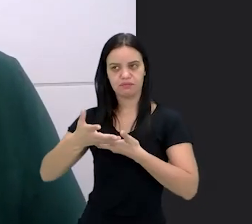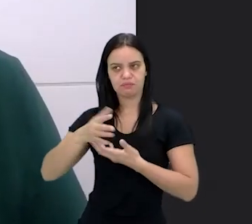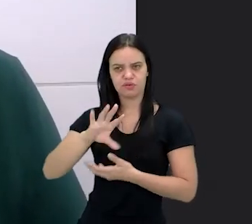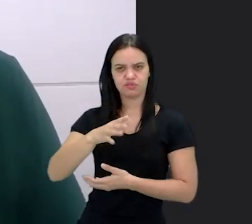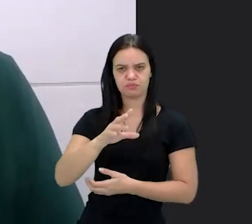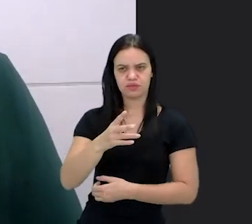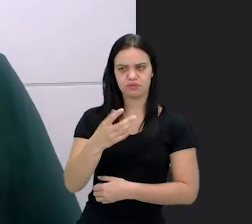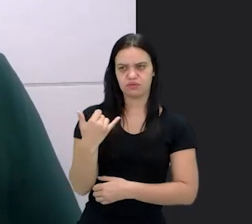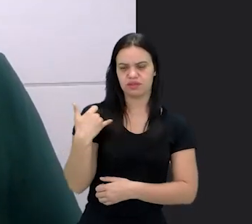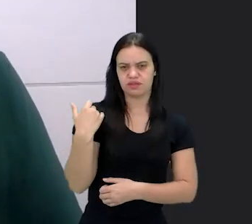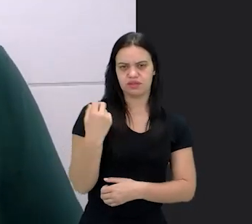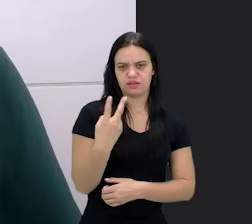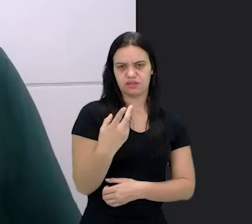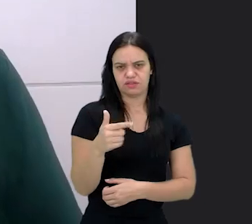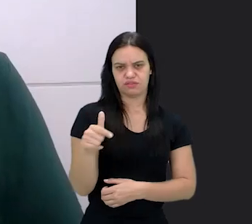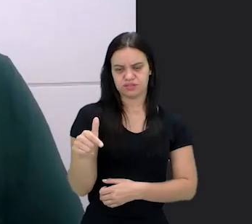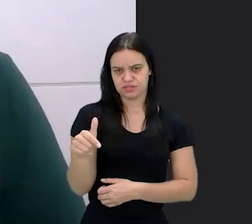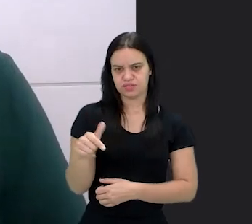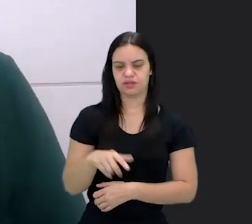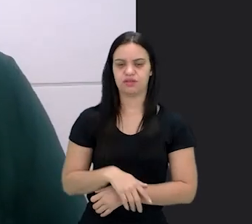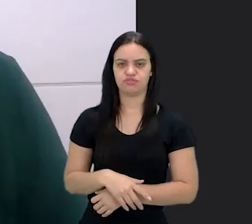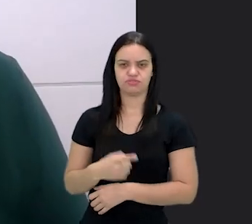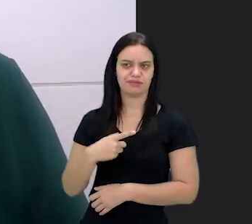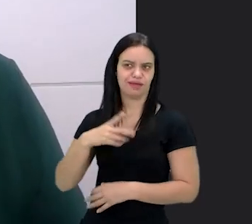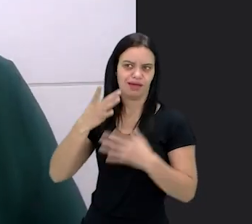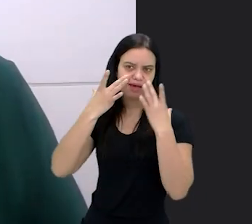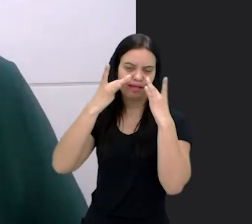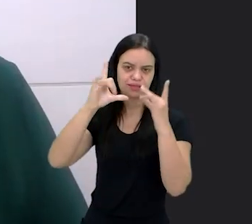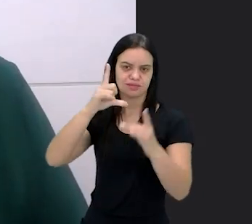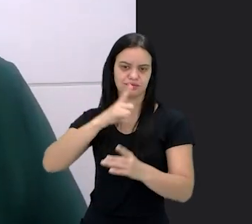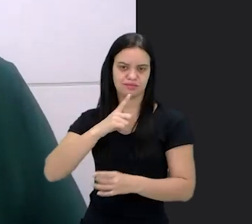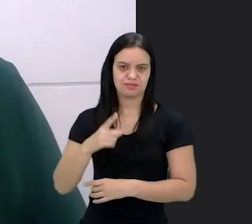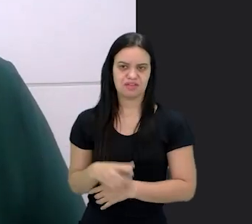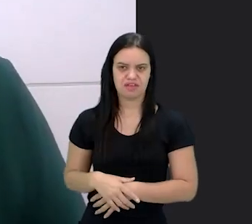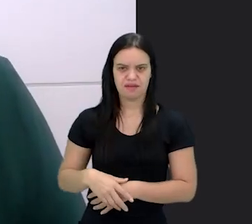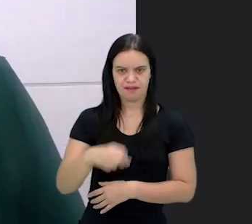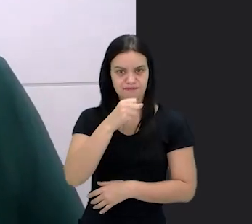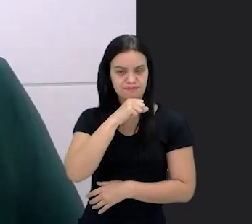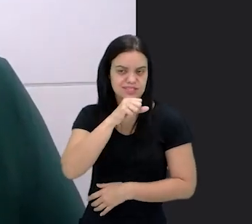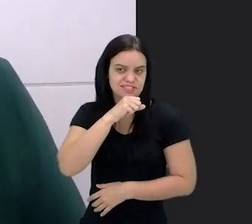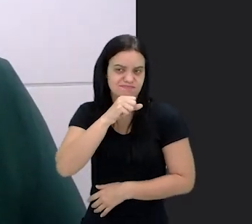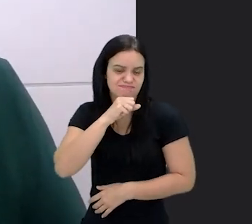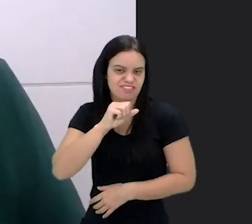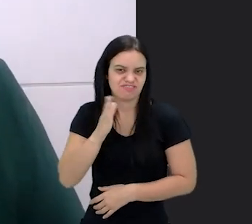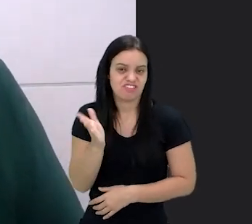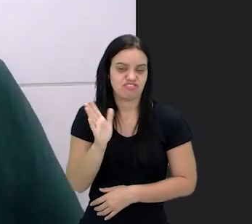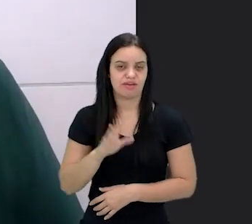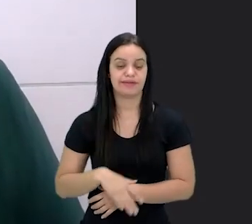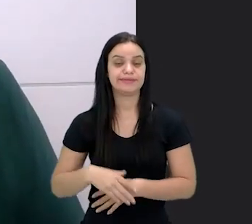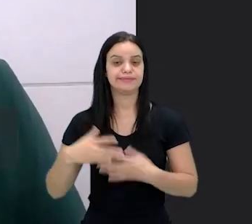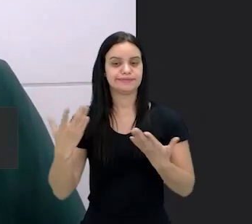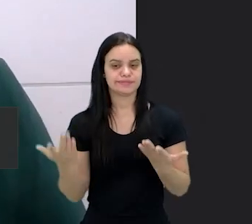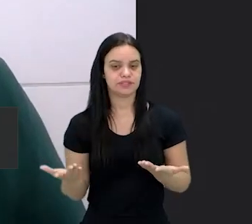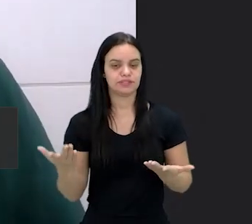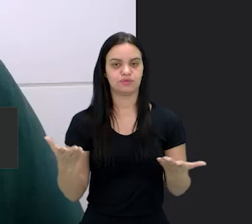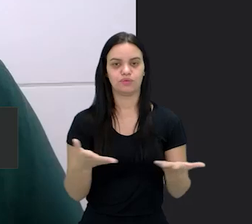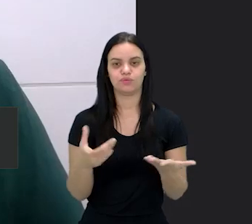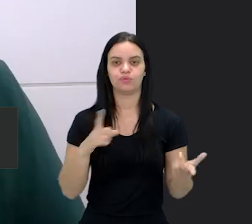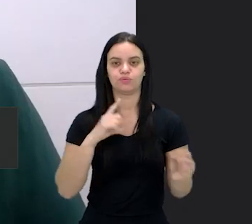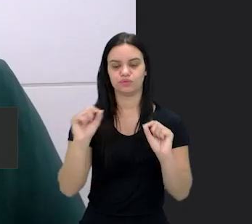27, se formos olhar, bem mais velho que ela. Então,